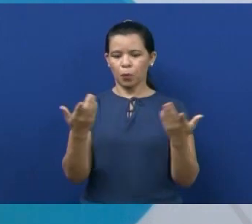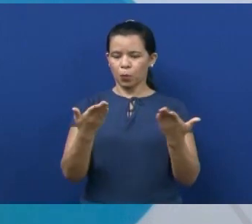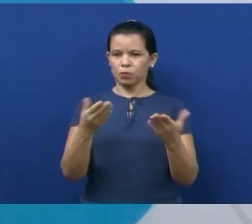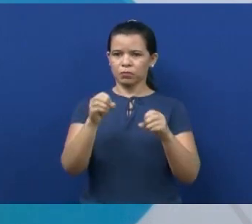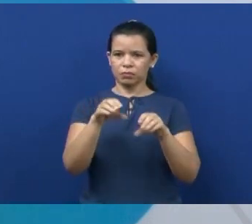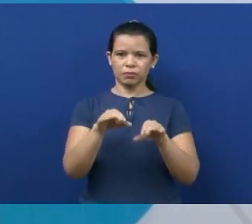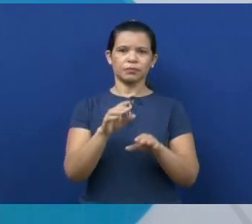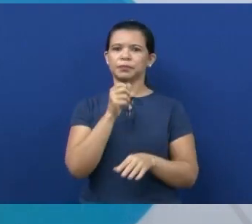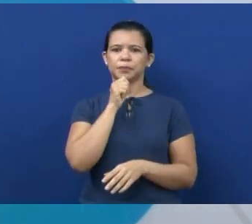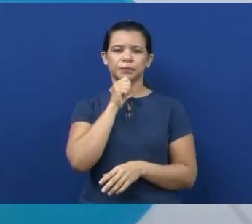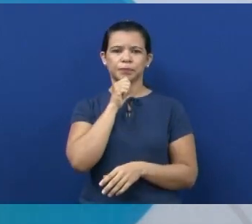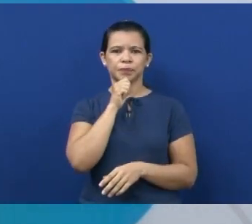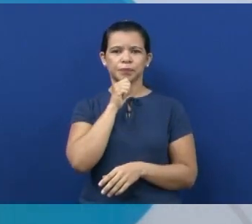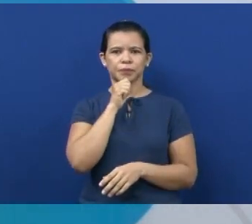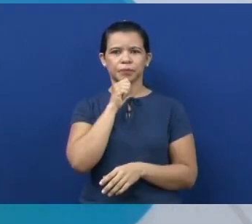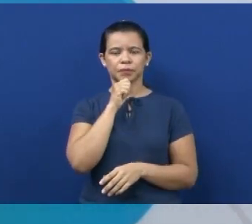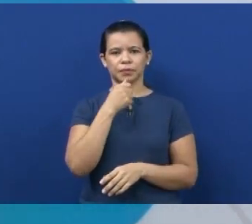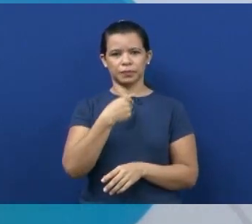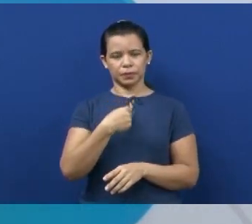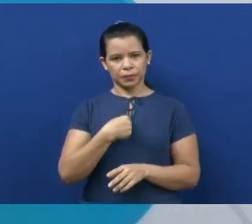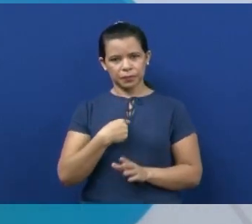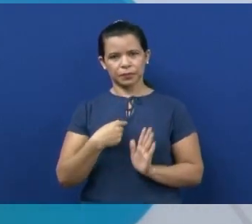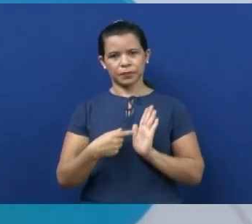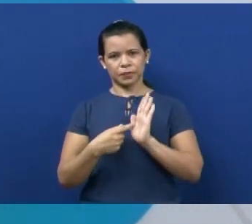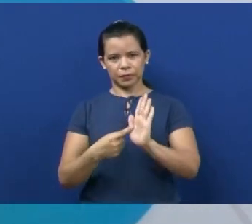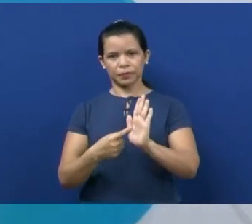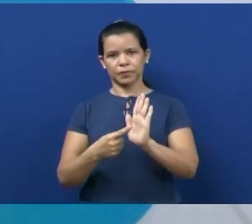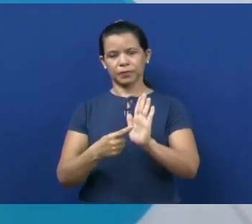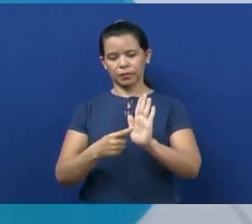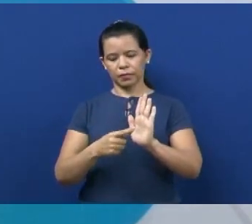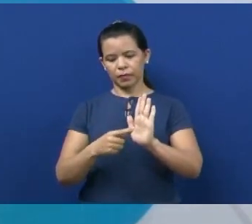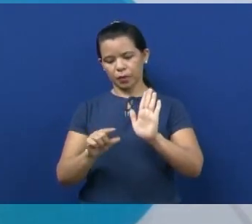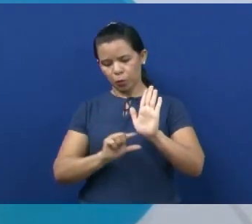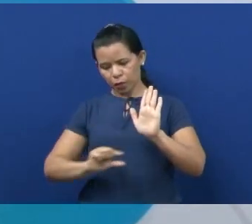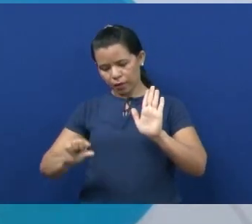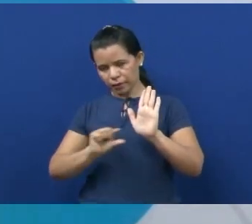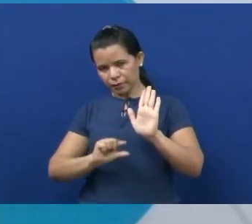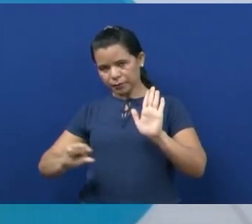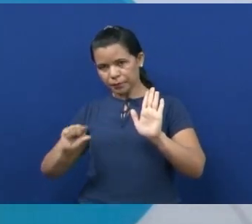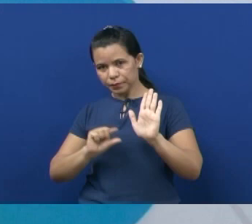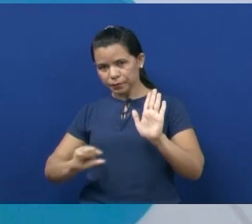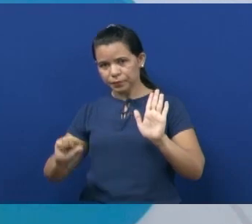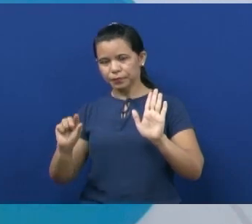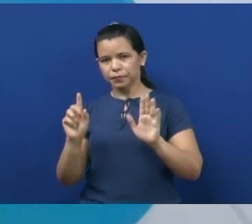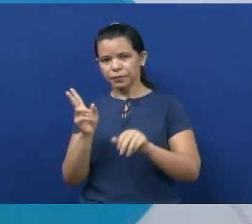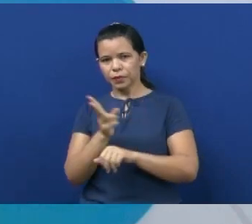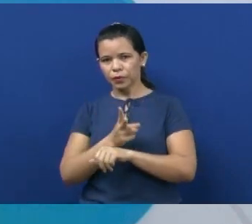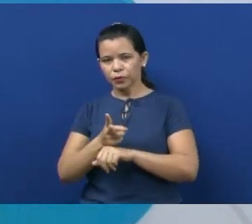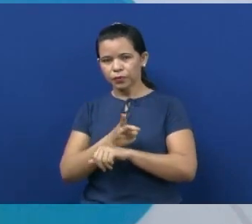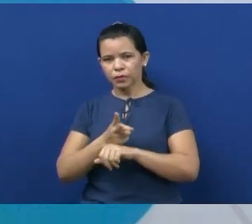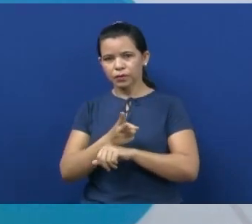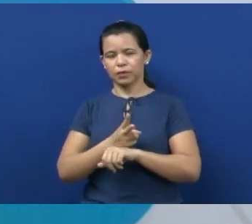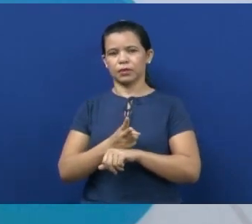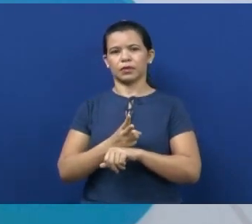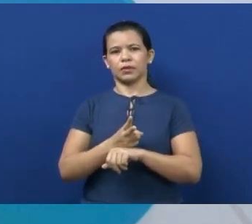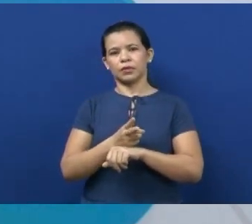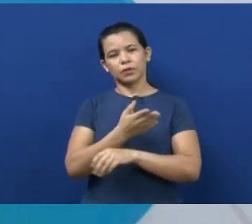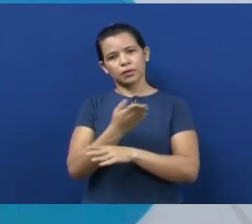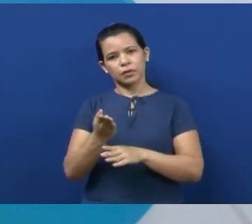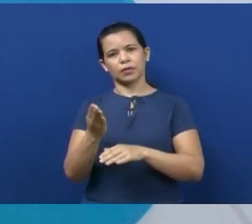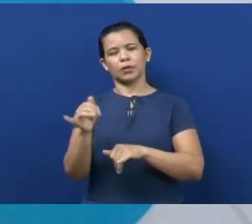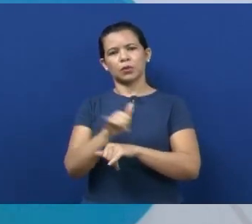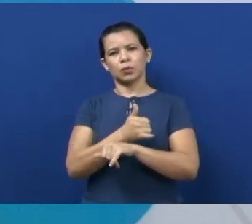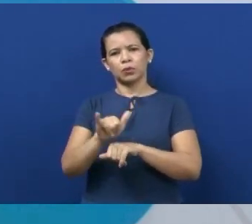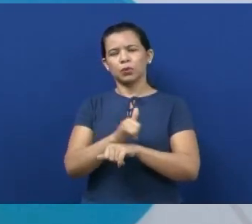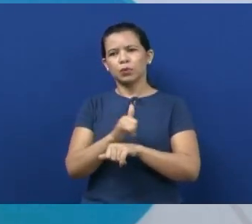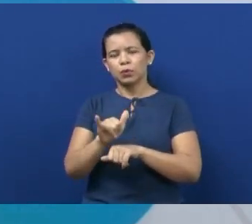Eu estou deixando no link desse vídeo aqui algumas sugestões de link do YouTube para que vocês